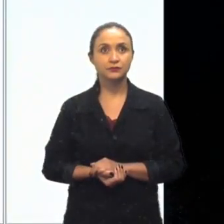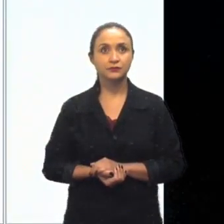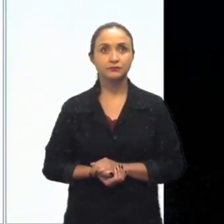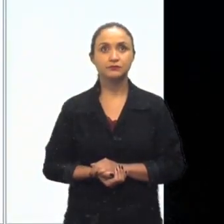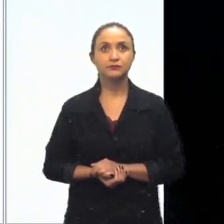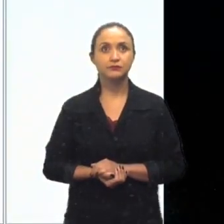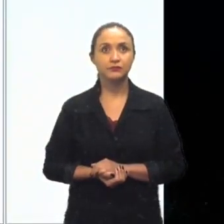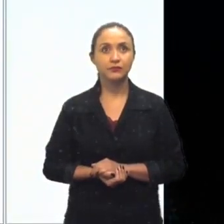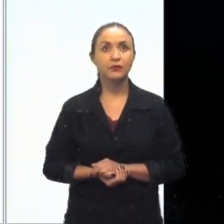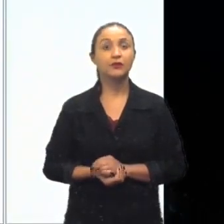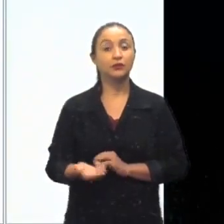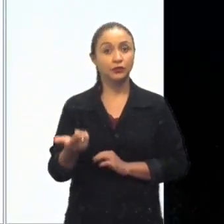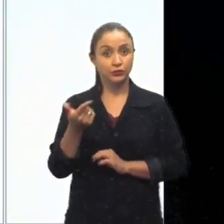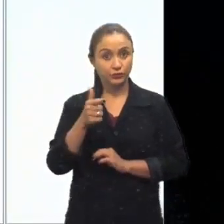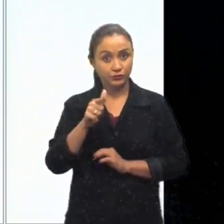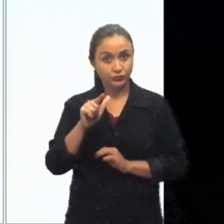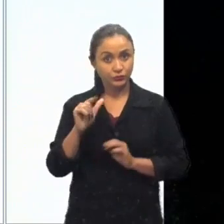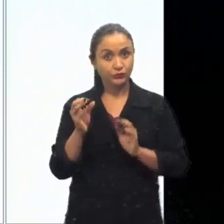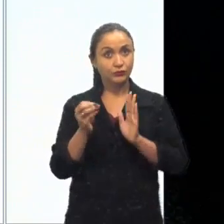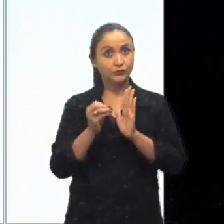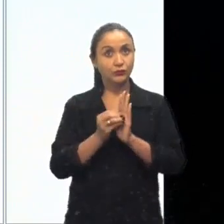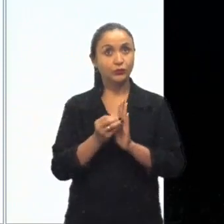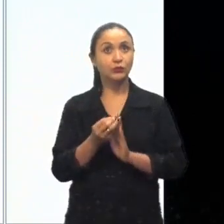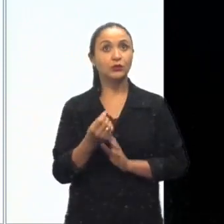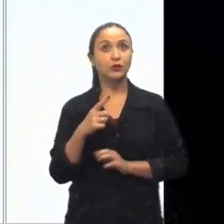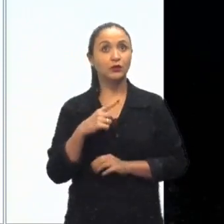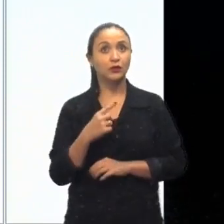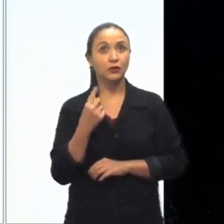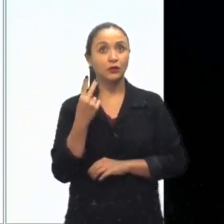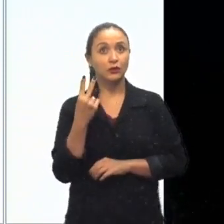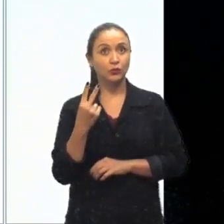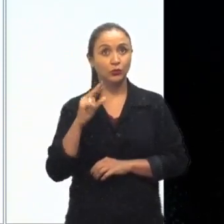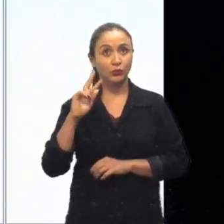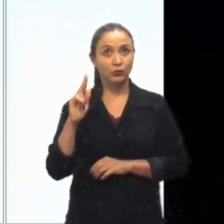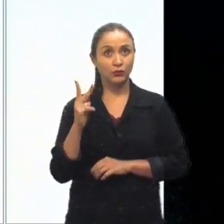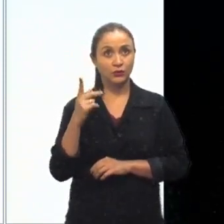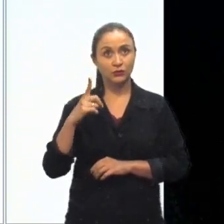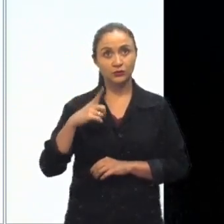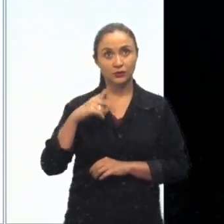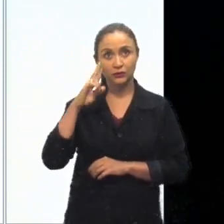Então, aqui definindo de novo, vamos colocar 2 Hz agora, de frequência de portadora.